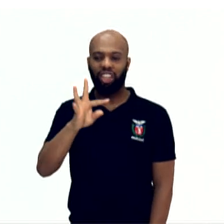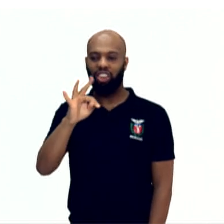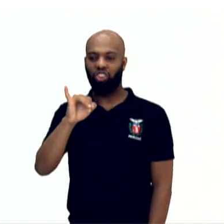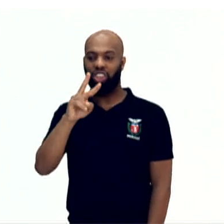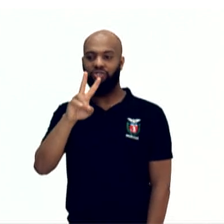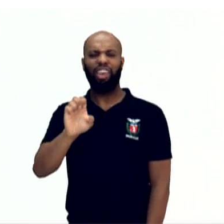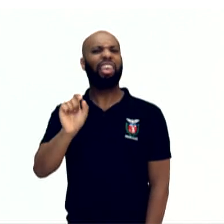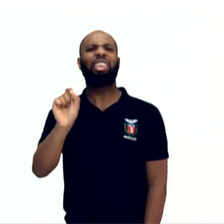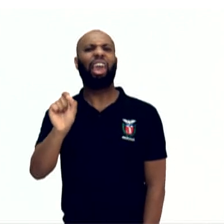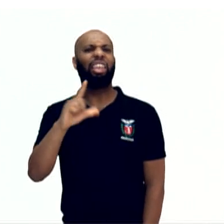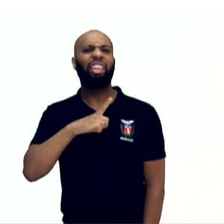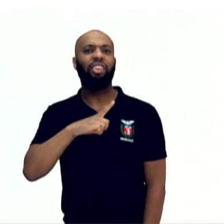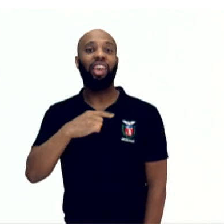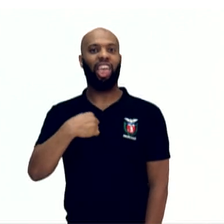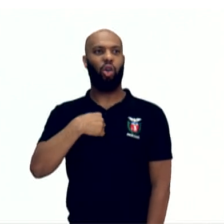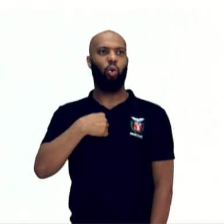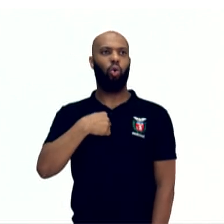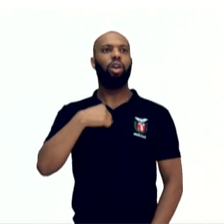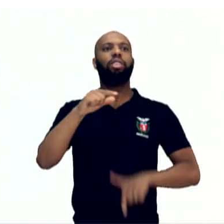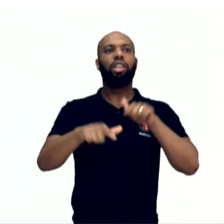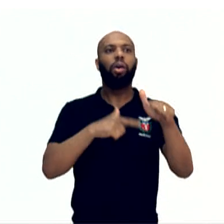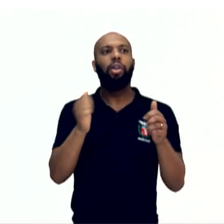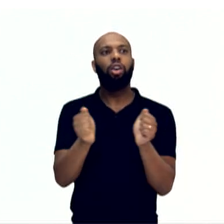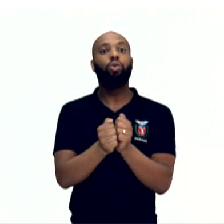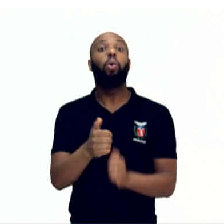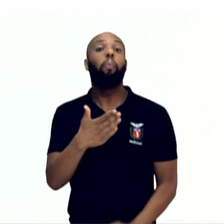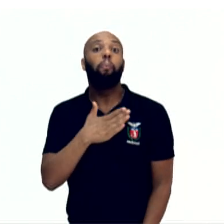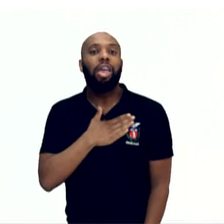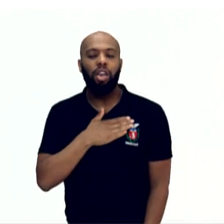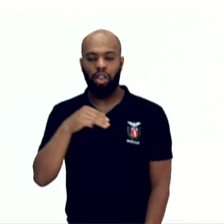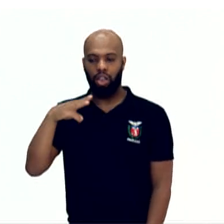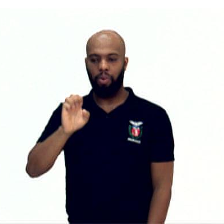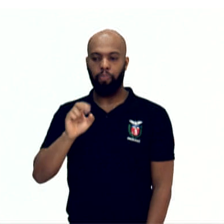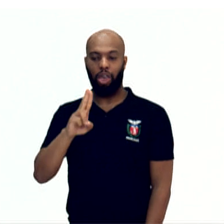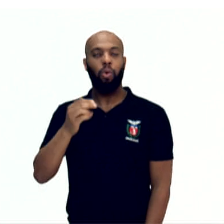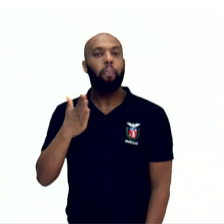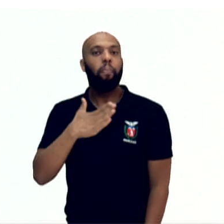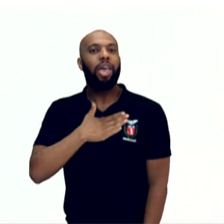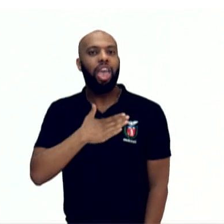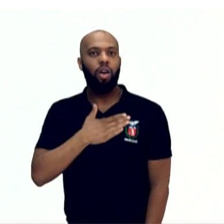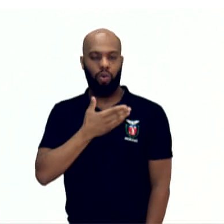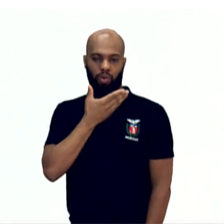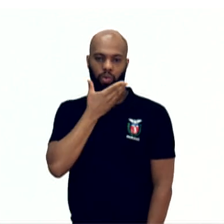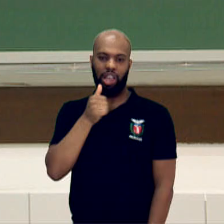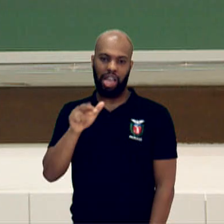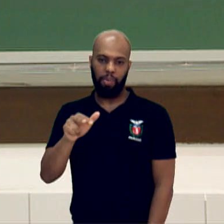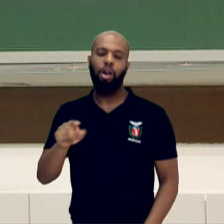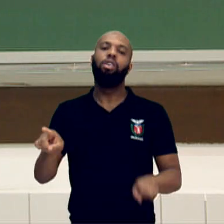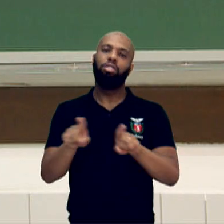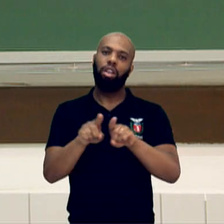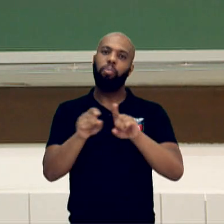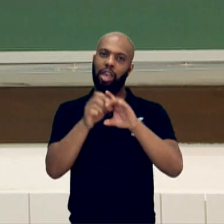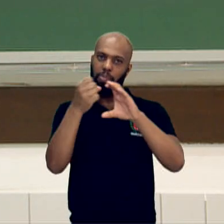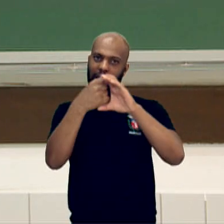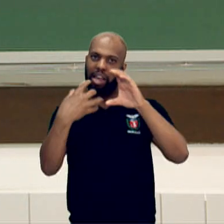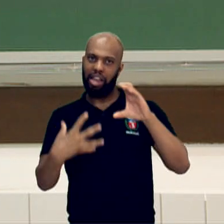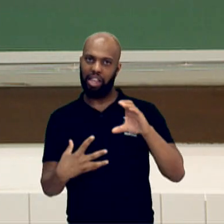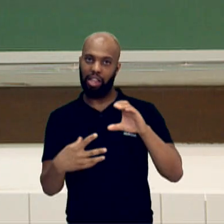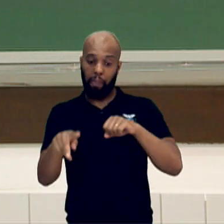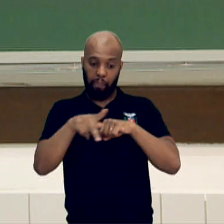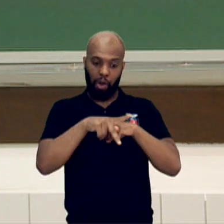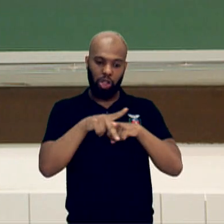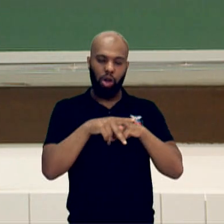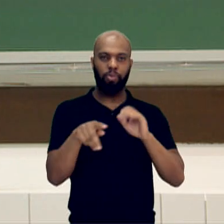que trabalhar muito ao lado do meu irmão, que é o pronome possessivo, que também é uma característica. Então,